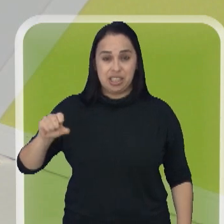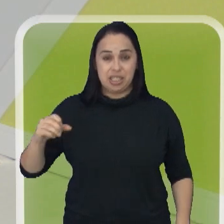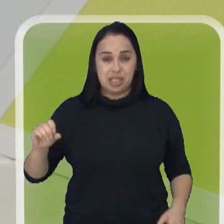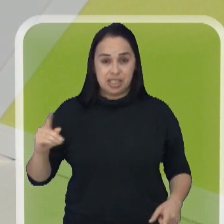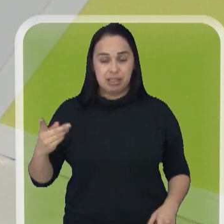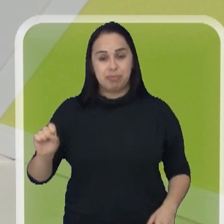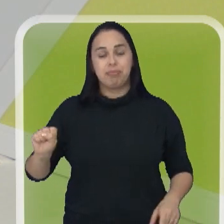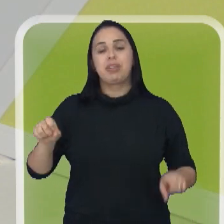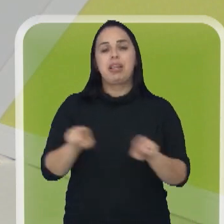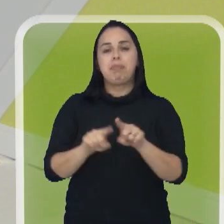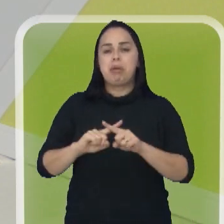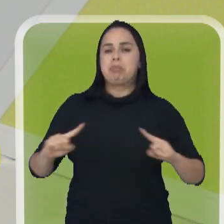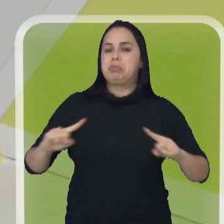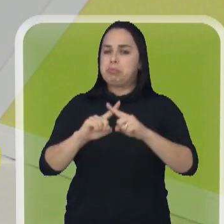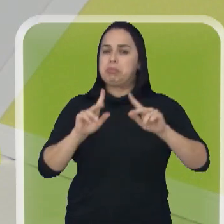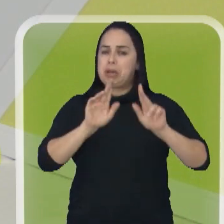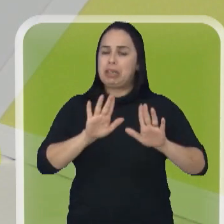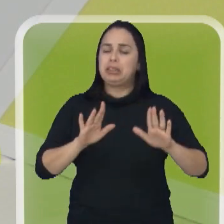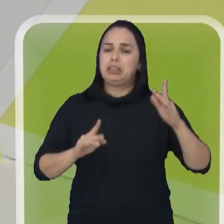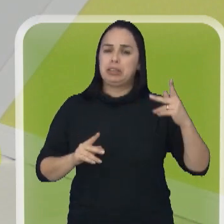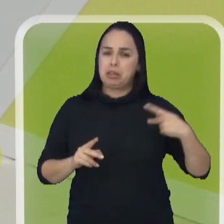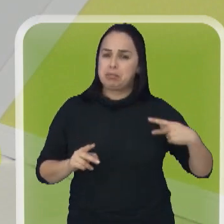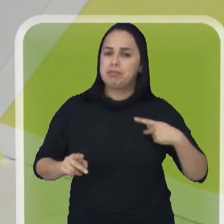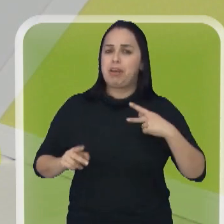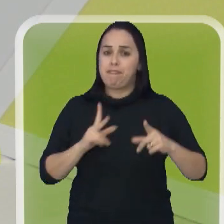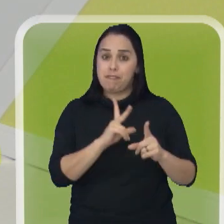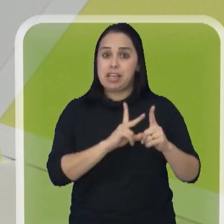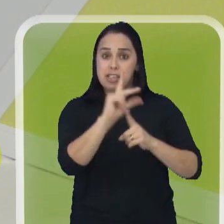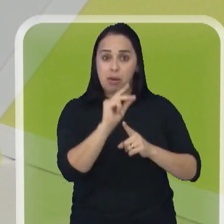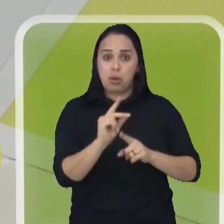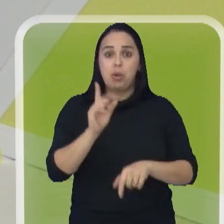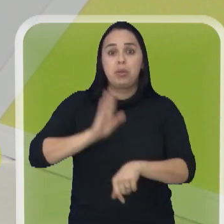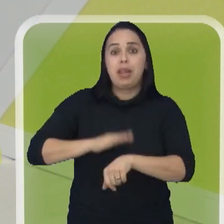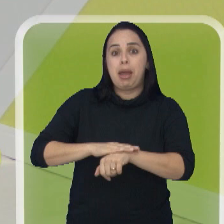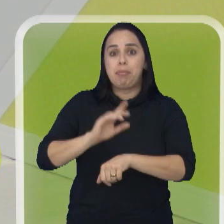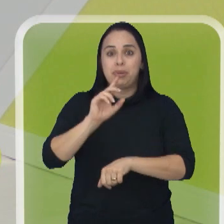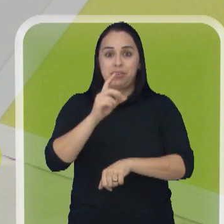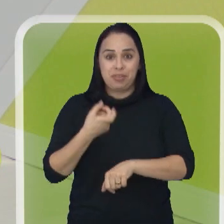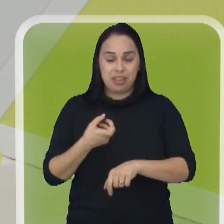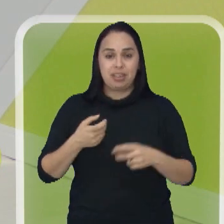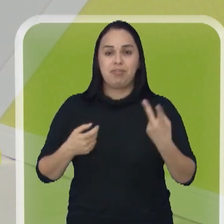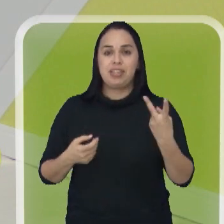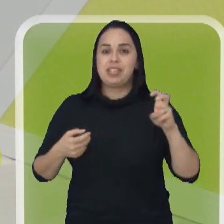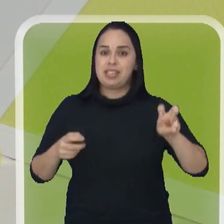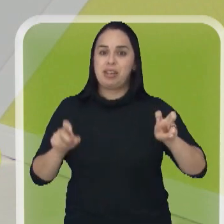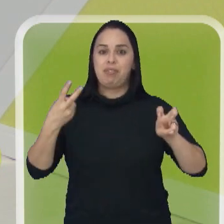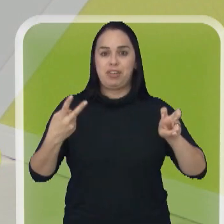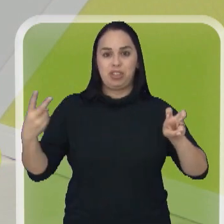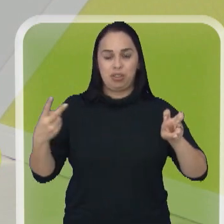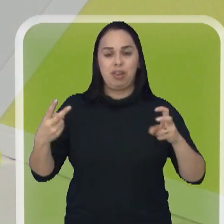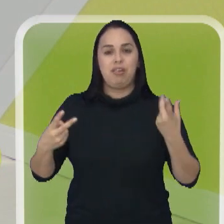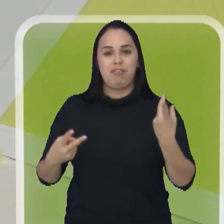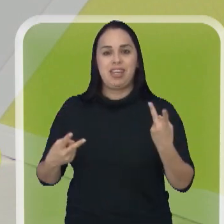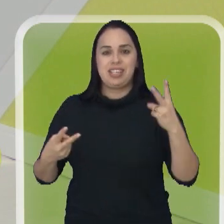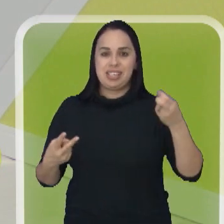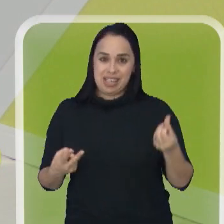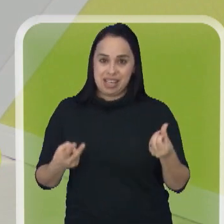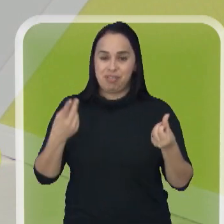levou a melhor foram os cruzeirenses, que venceram no tie-break com as parciais de 25-22,